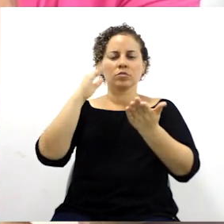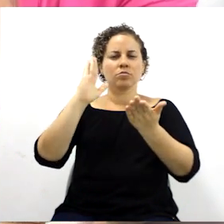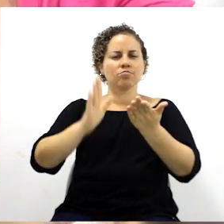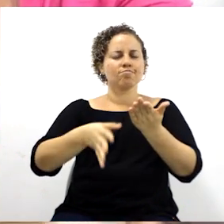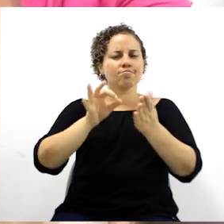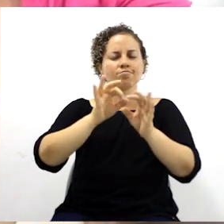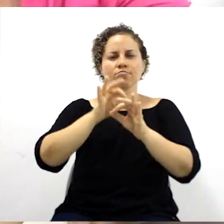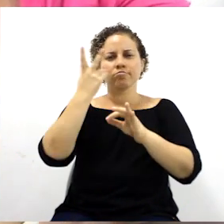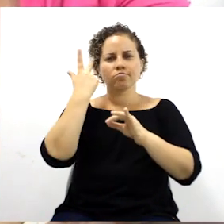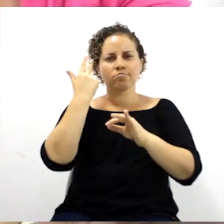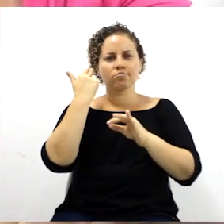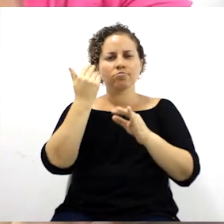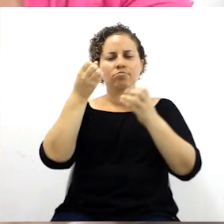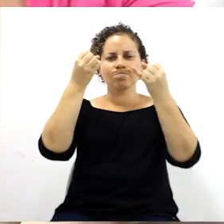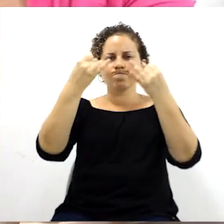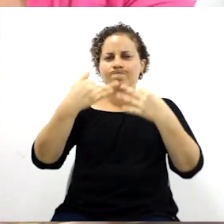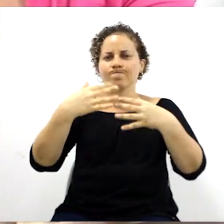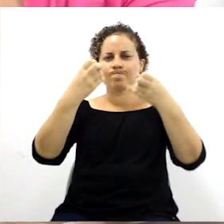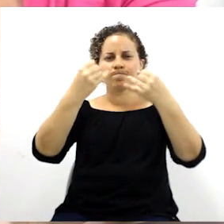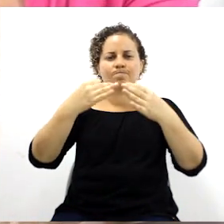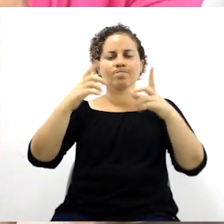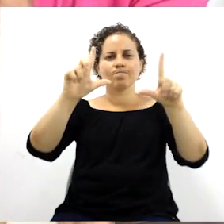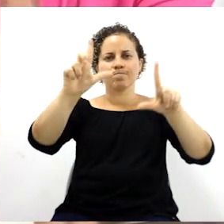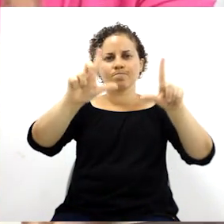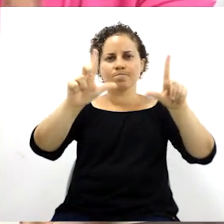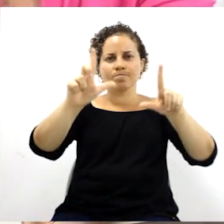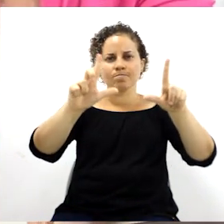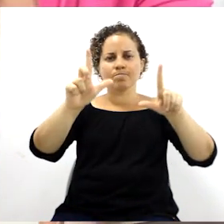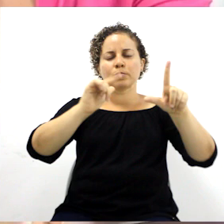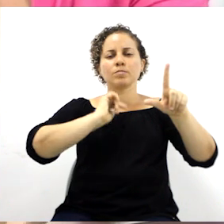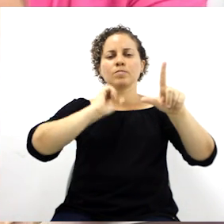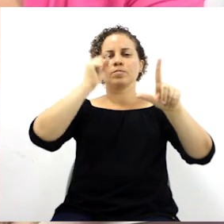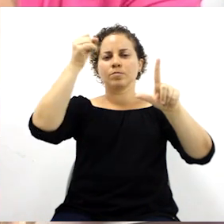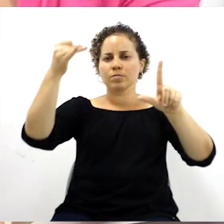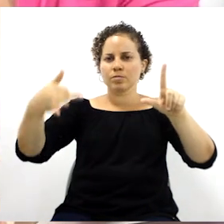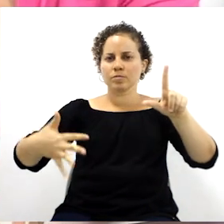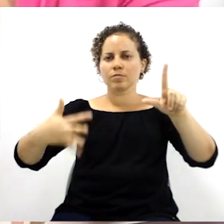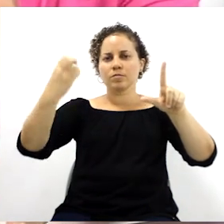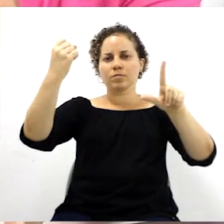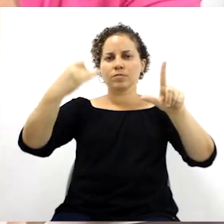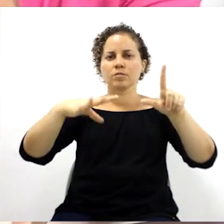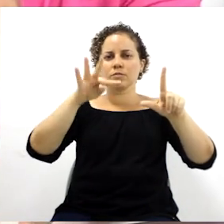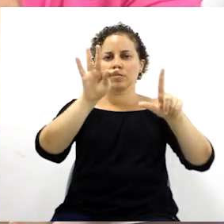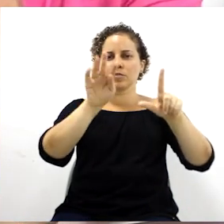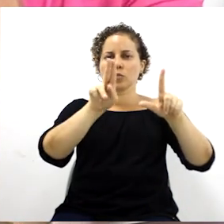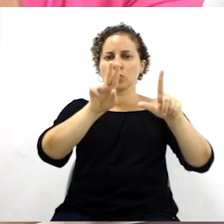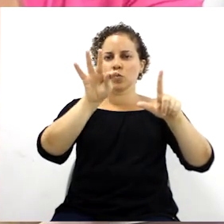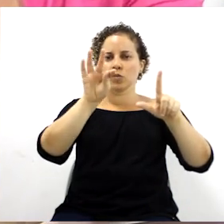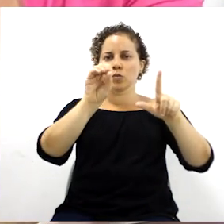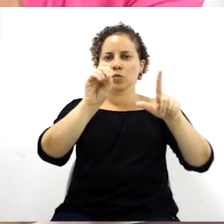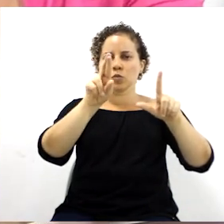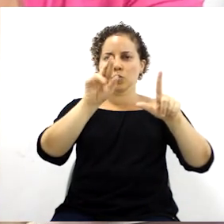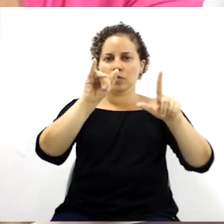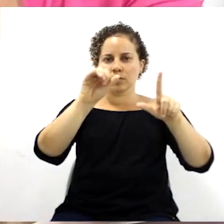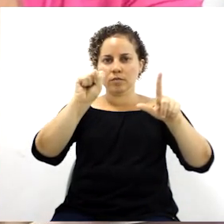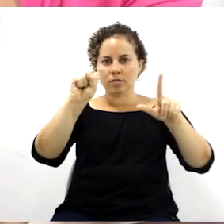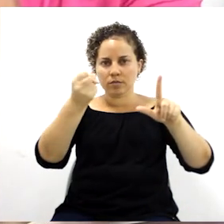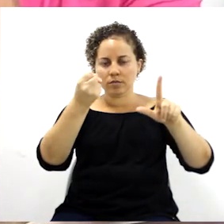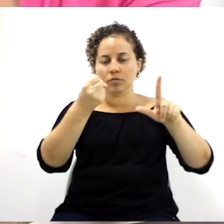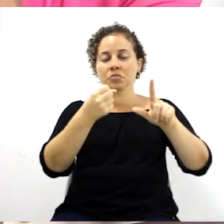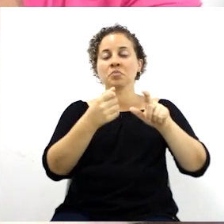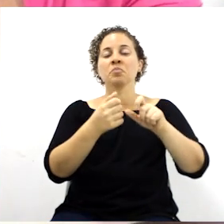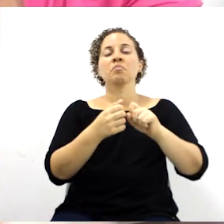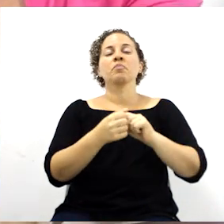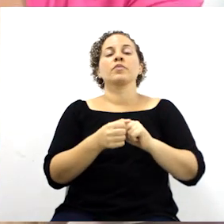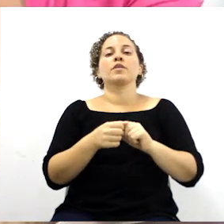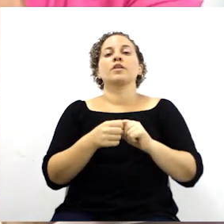que vão passando para os usuários informações que vão deixando ele atualizado. Então, esses tutoriais poderiam